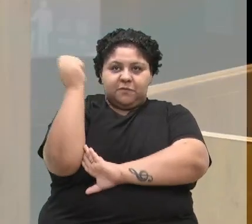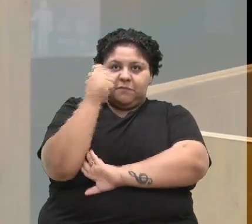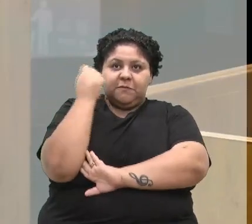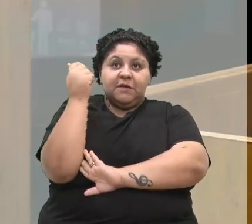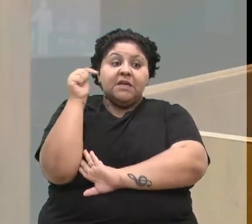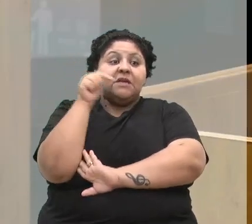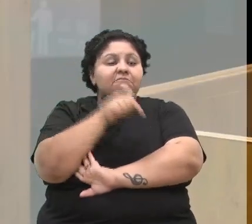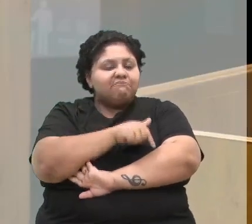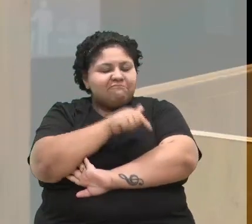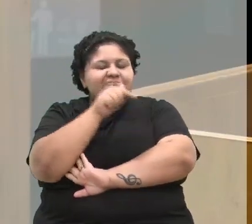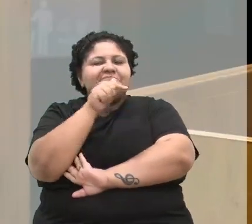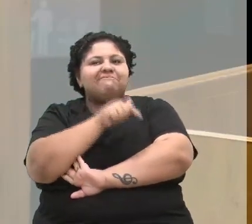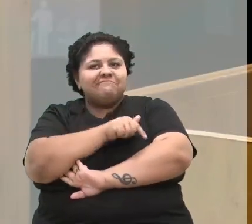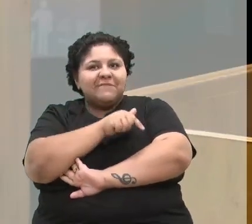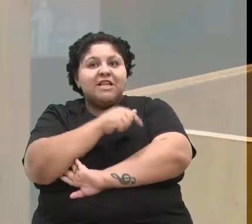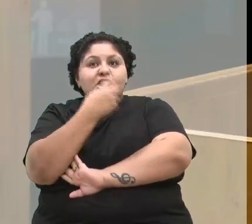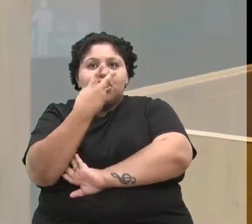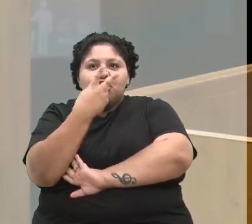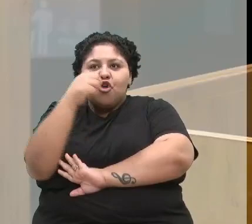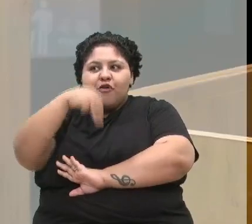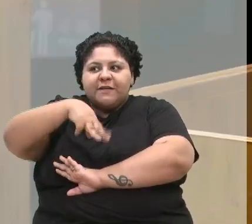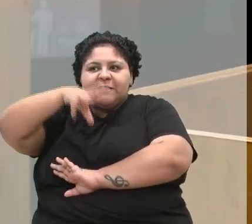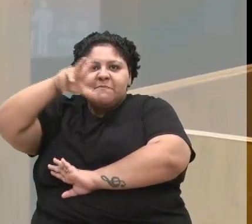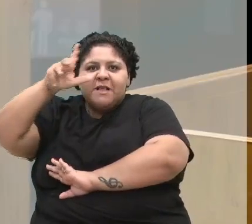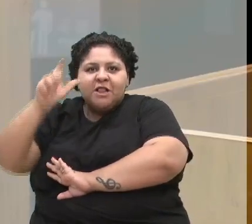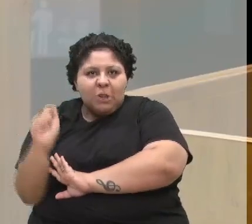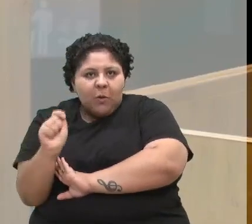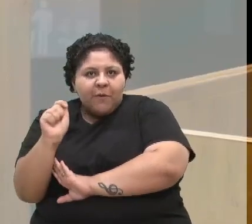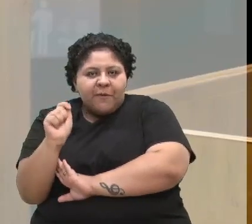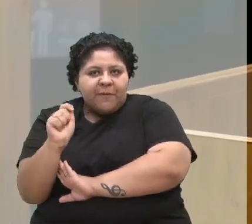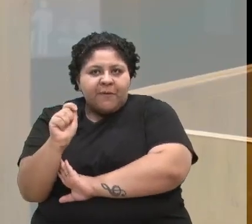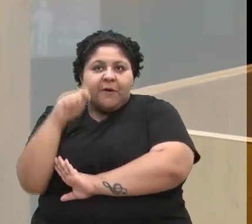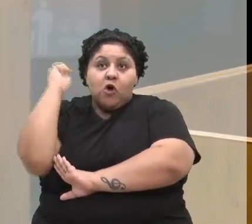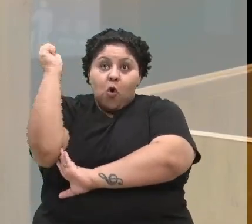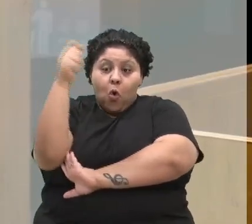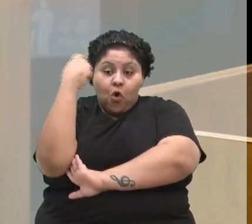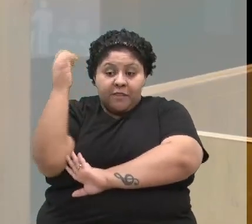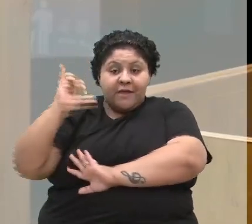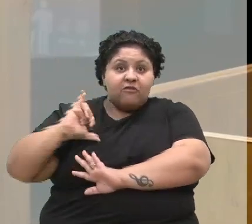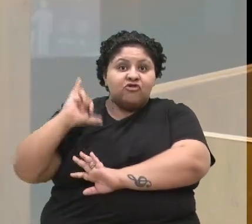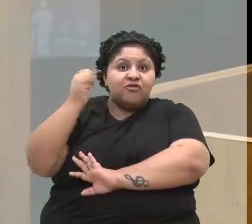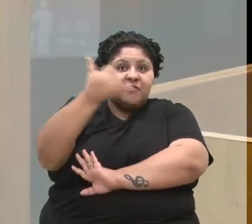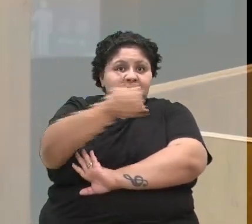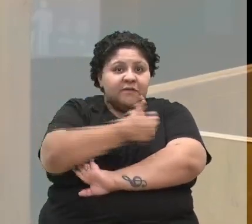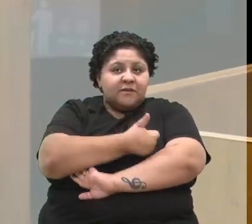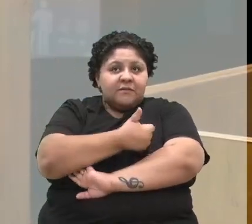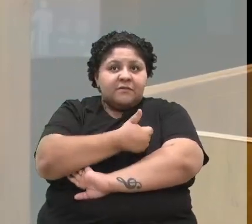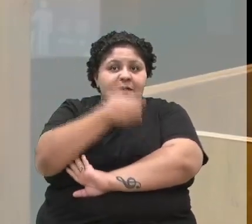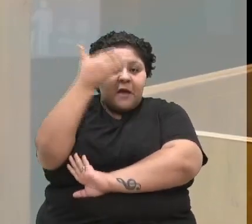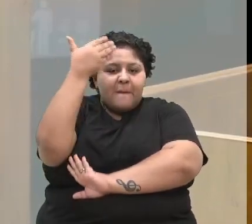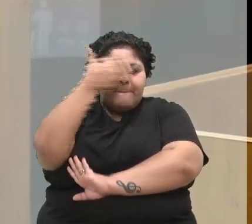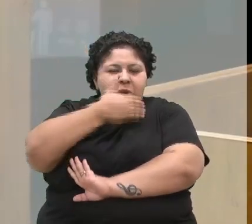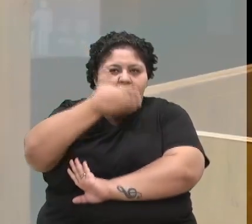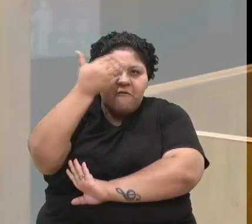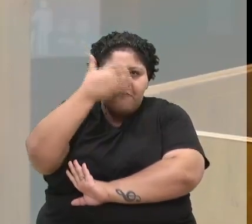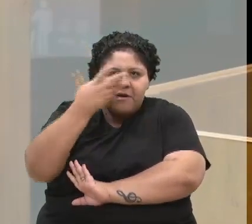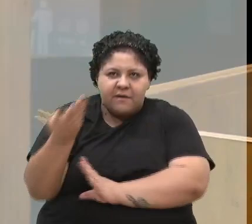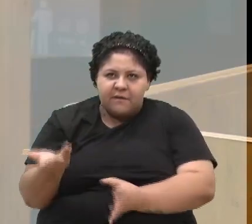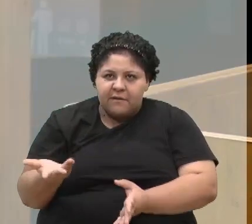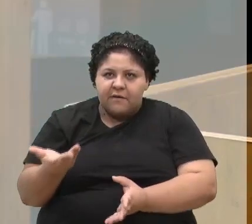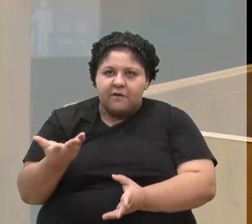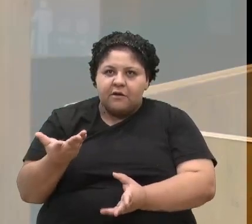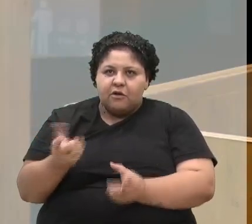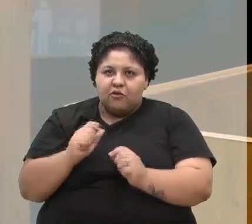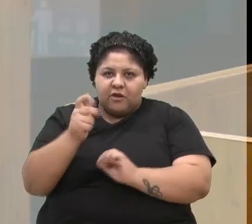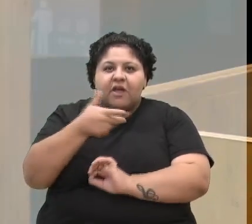Isso mesmo, 2 bilhões. O rodeio de Vacaria é prova viva do que